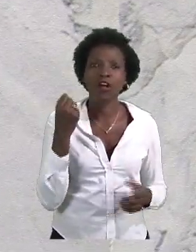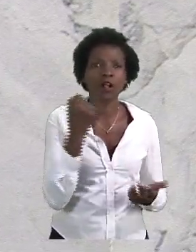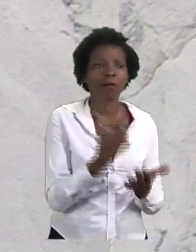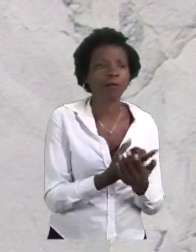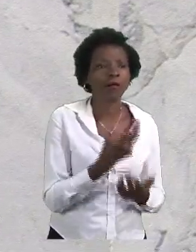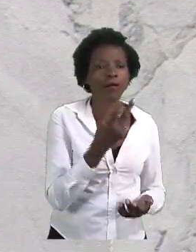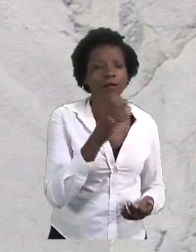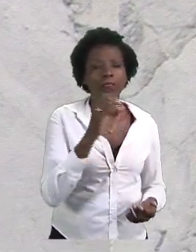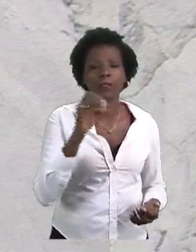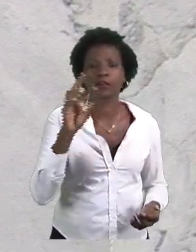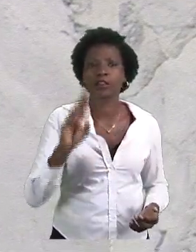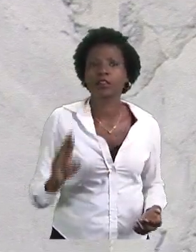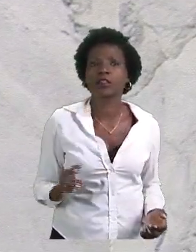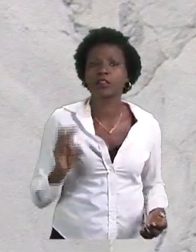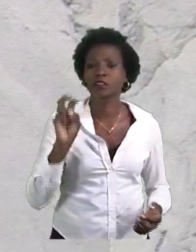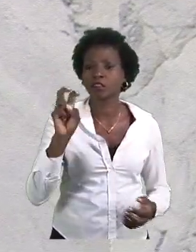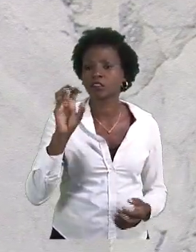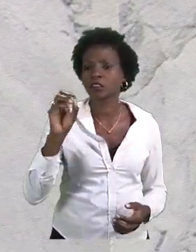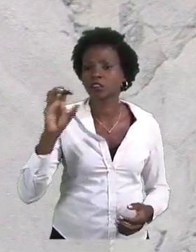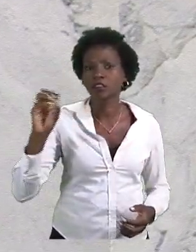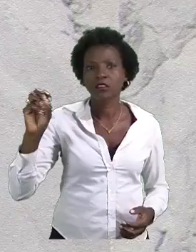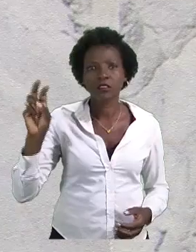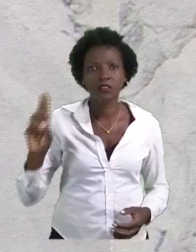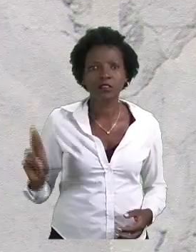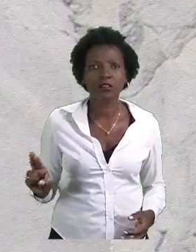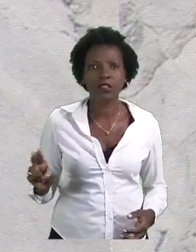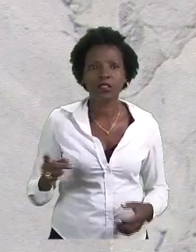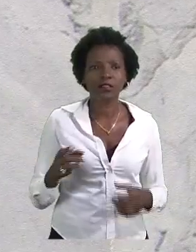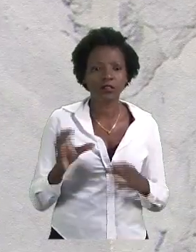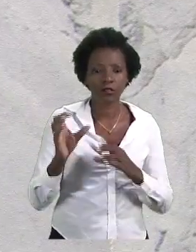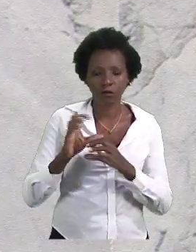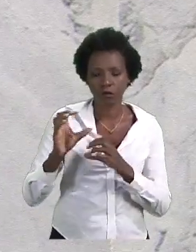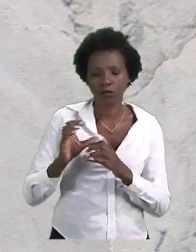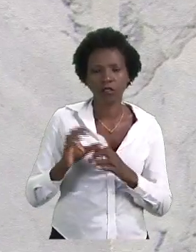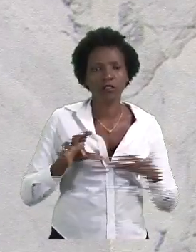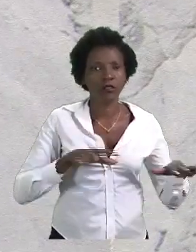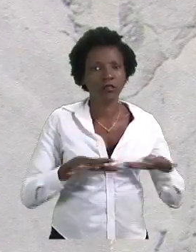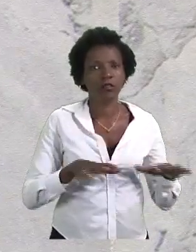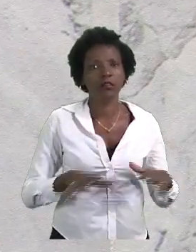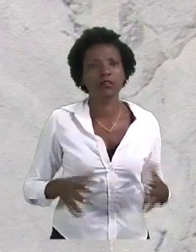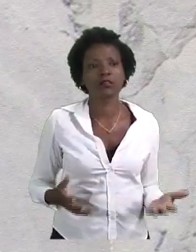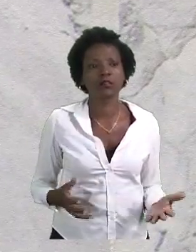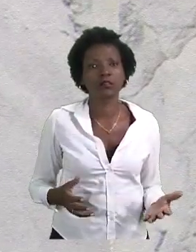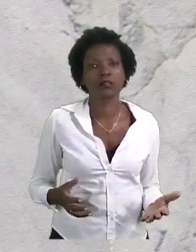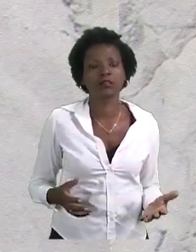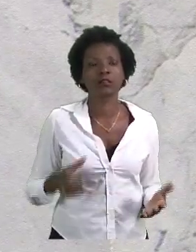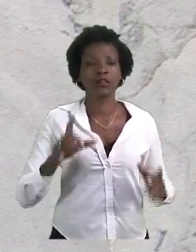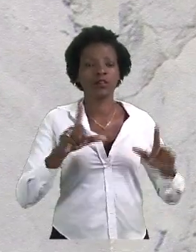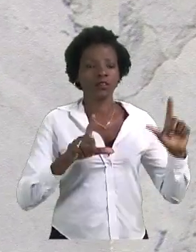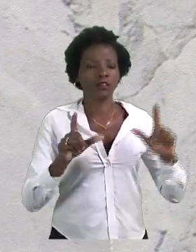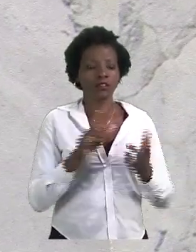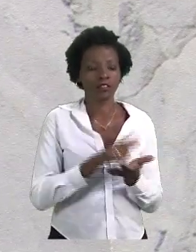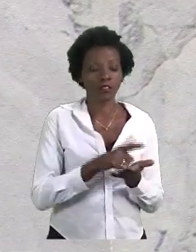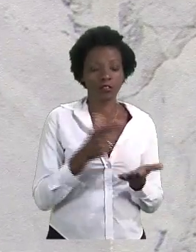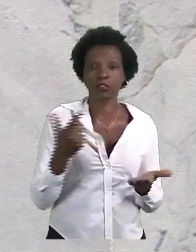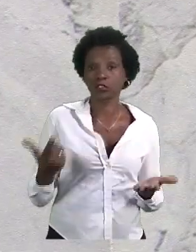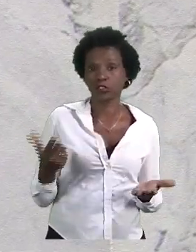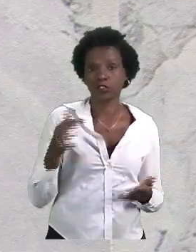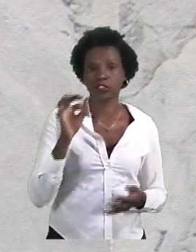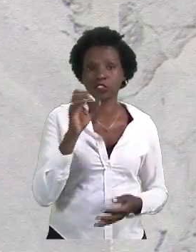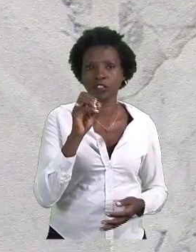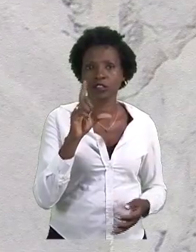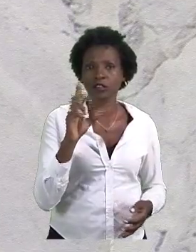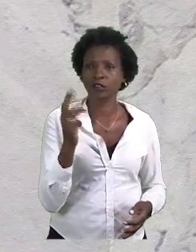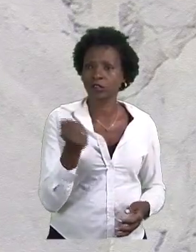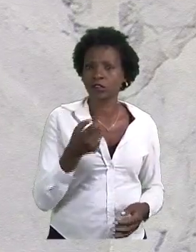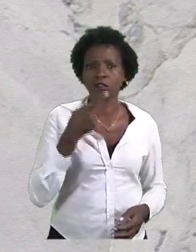500 de aluguel aos coordenadores desse movimento. Segundo a reportagem da Folha, moradores ficaram